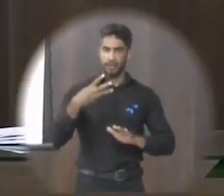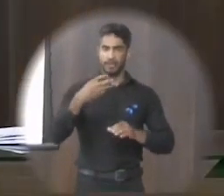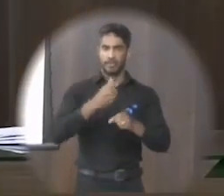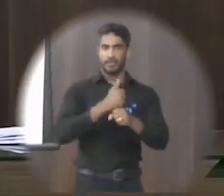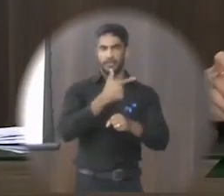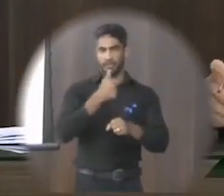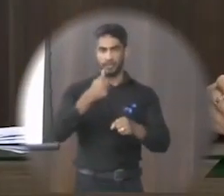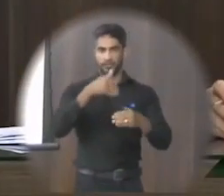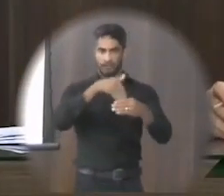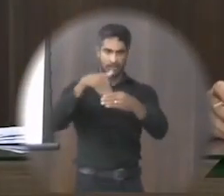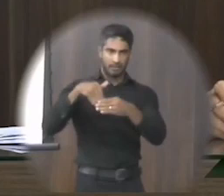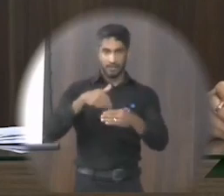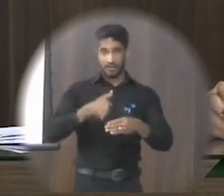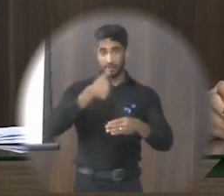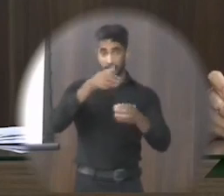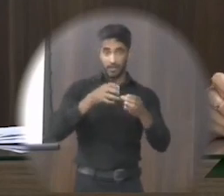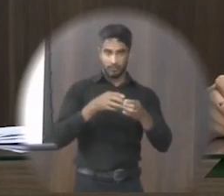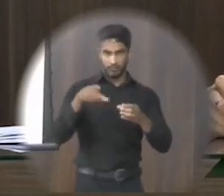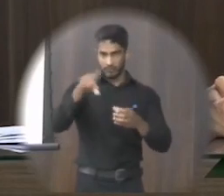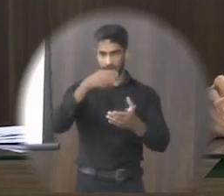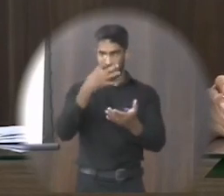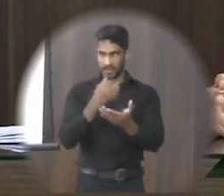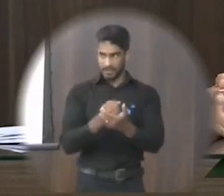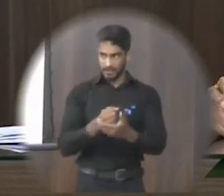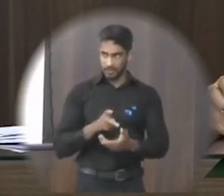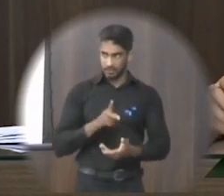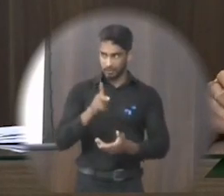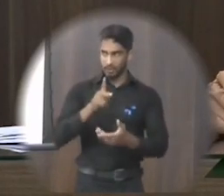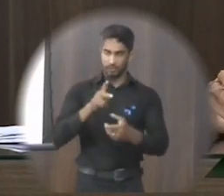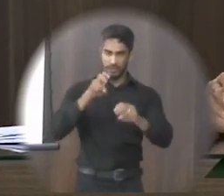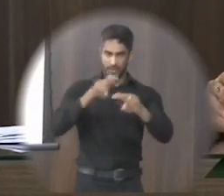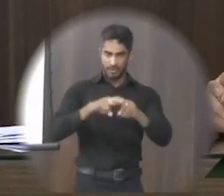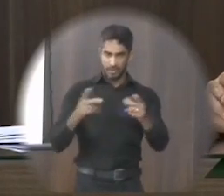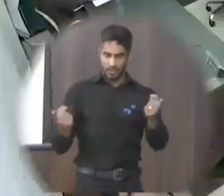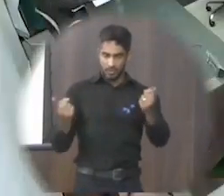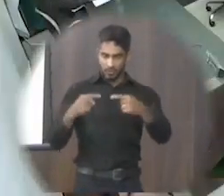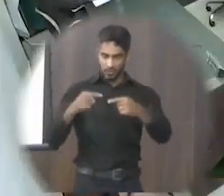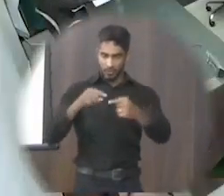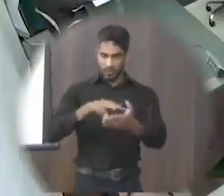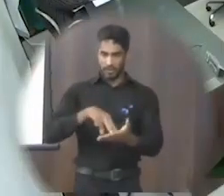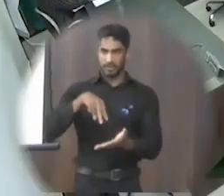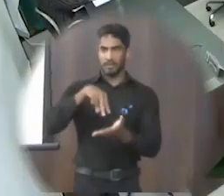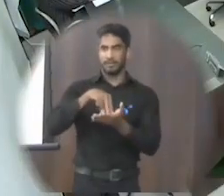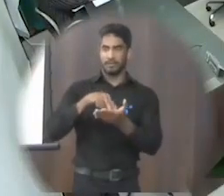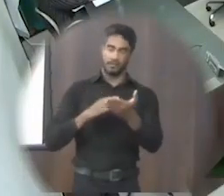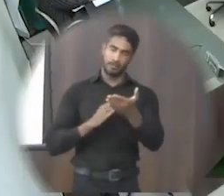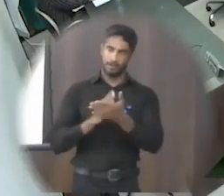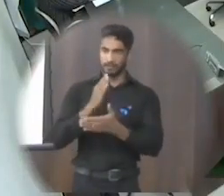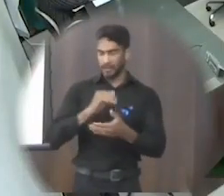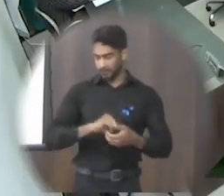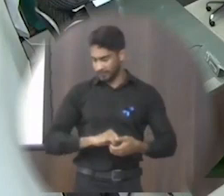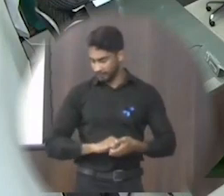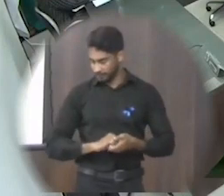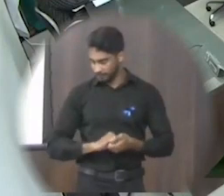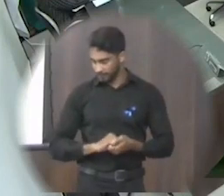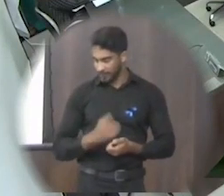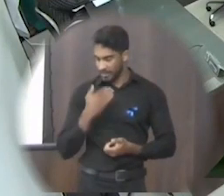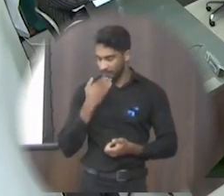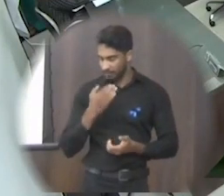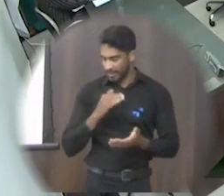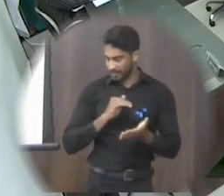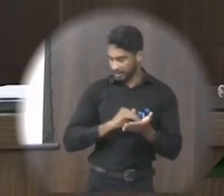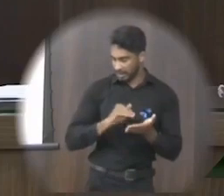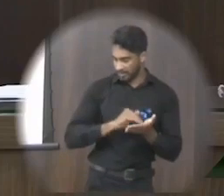083-2021 está em votação, primeiro turno. Quem for a favor, permaneça sentado. Aos contrários, que se levantem. Aprovado. Solicito ao